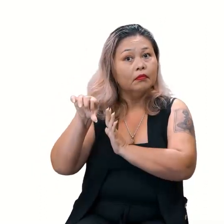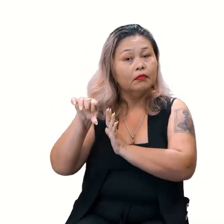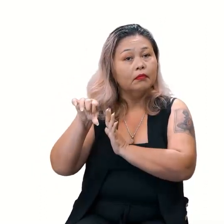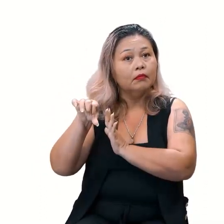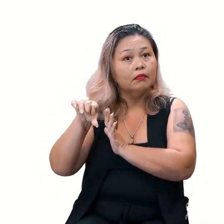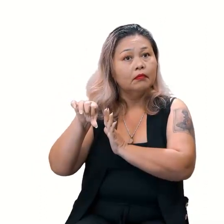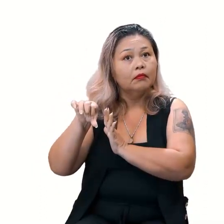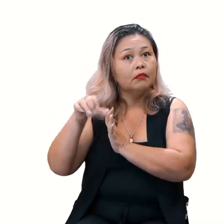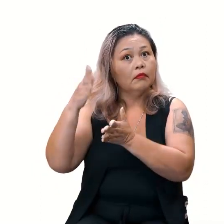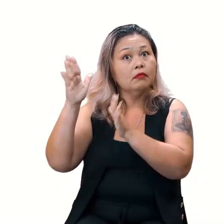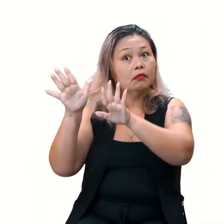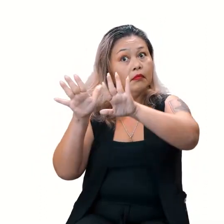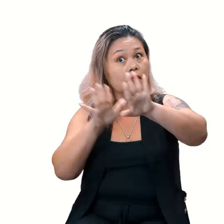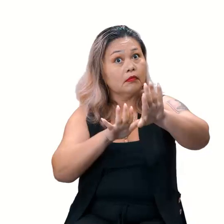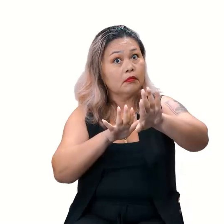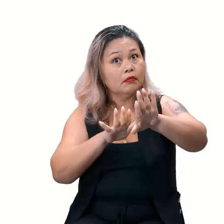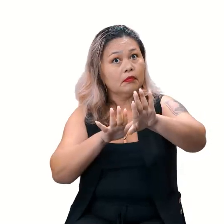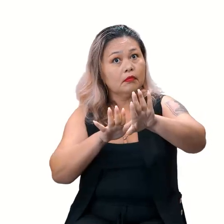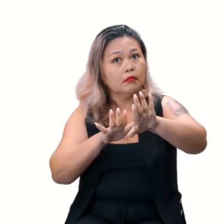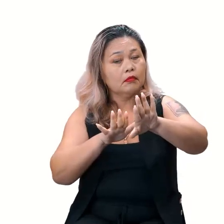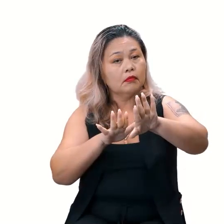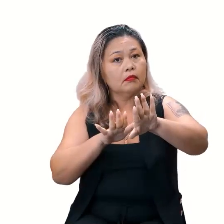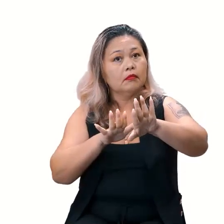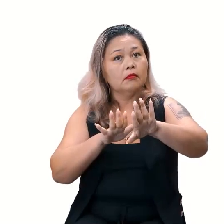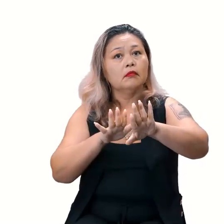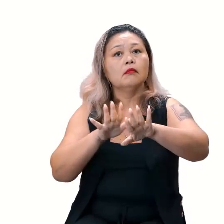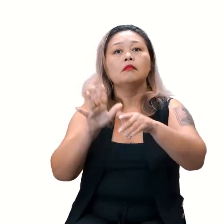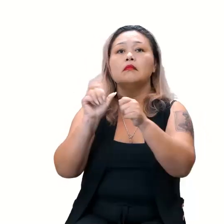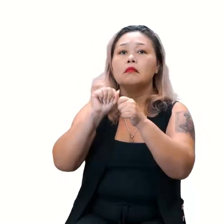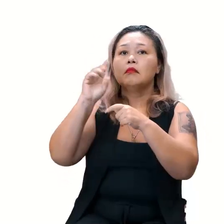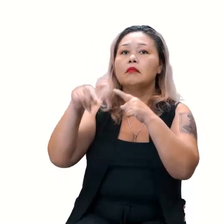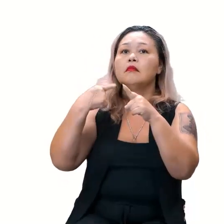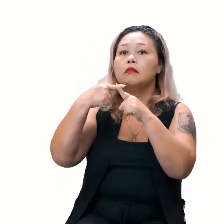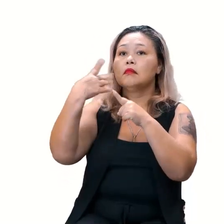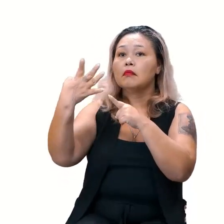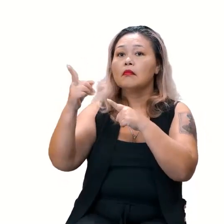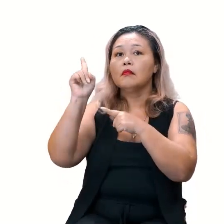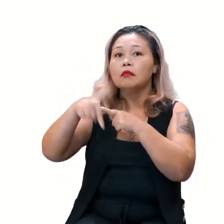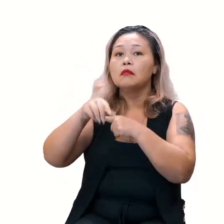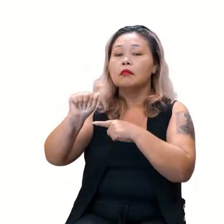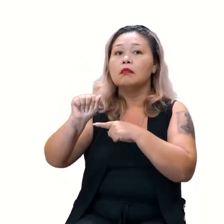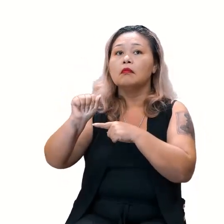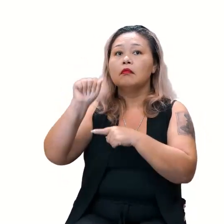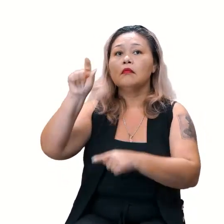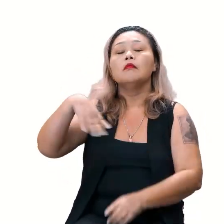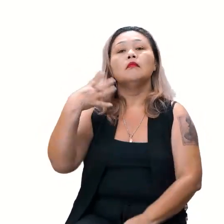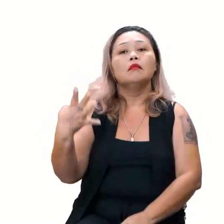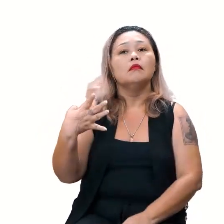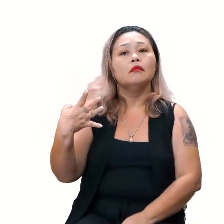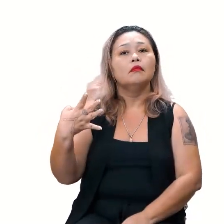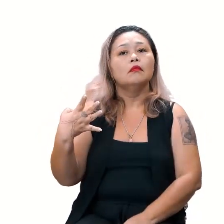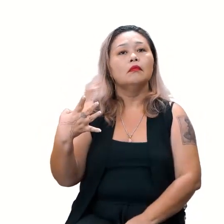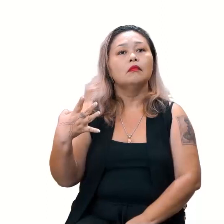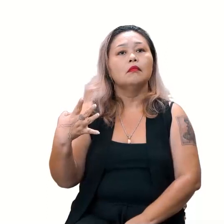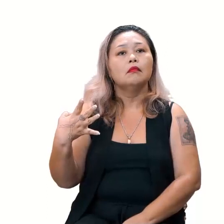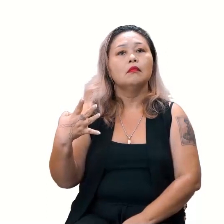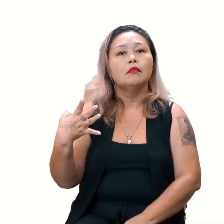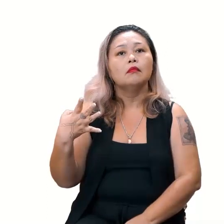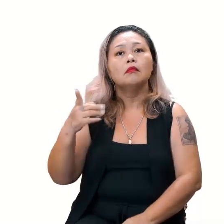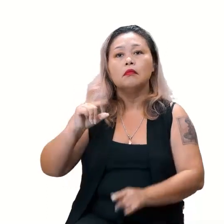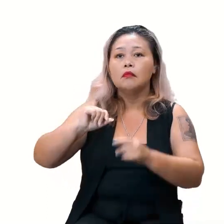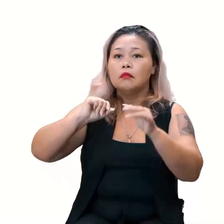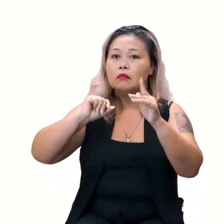tá separadinho, tá? É, y igual a 4x mais 2, o A é 4, né? Ou seja, maior que